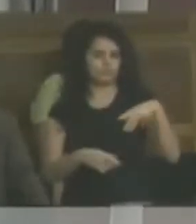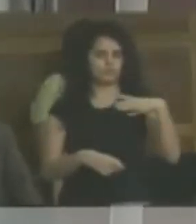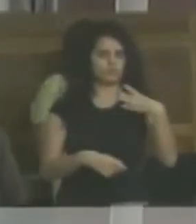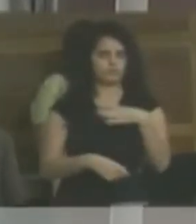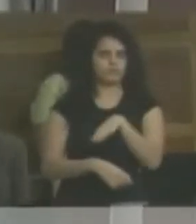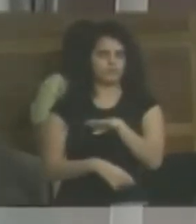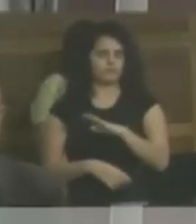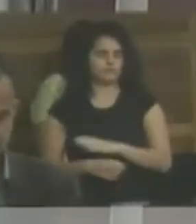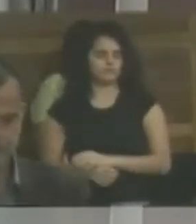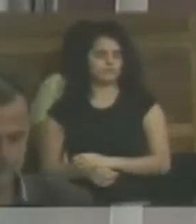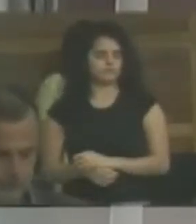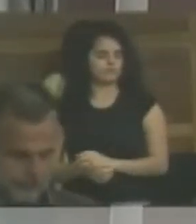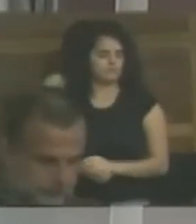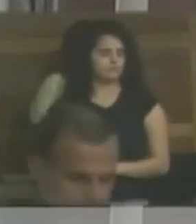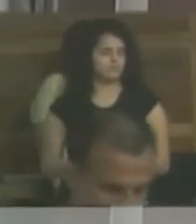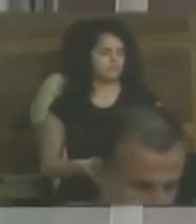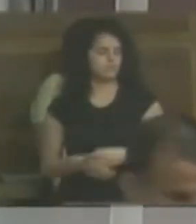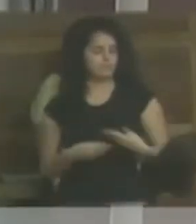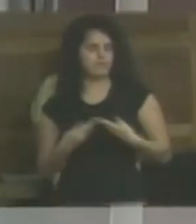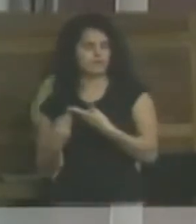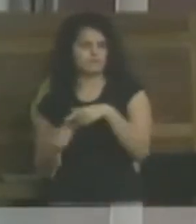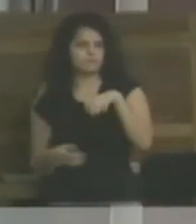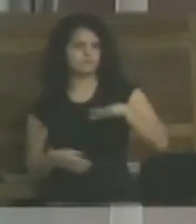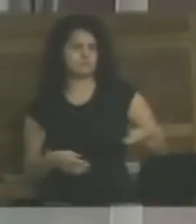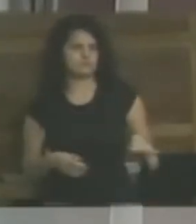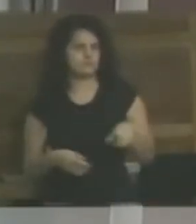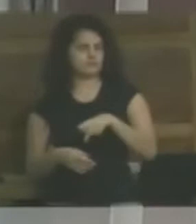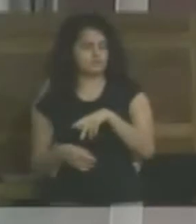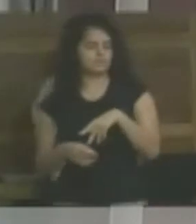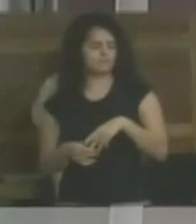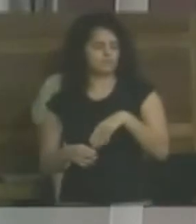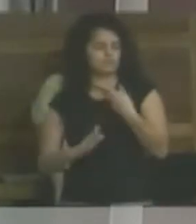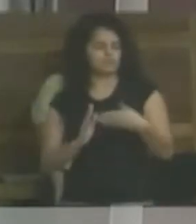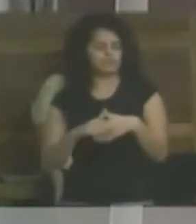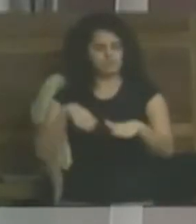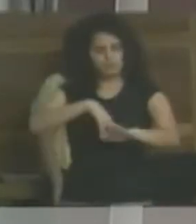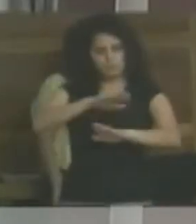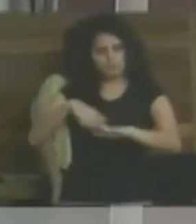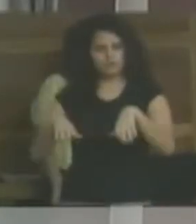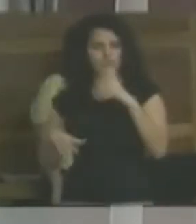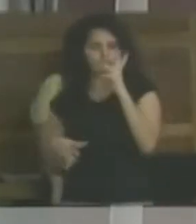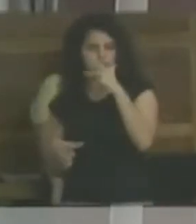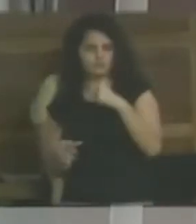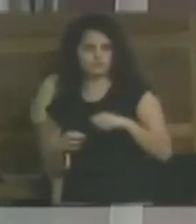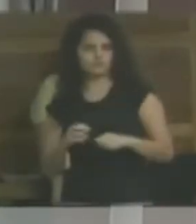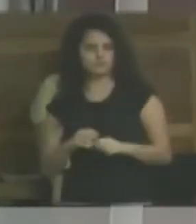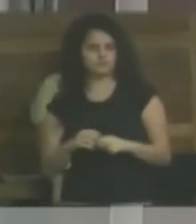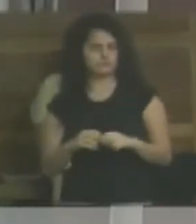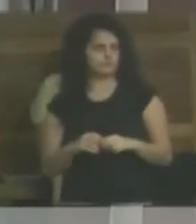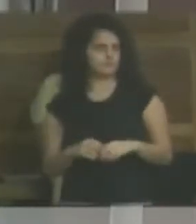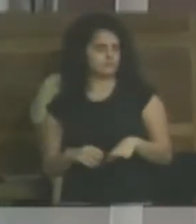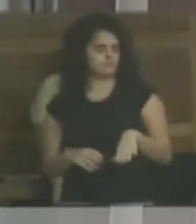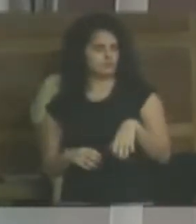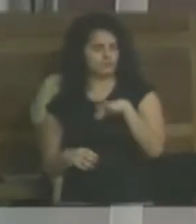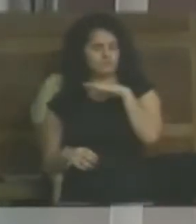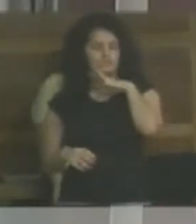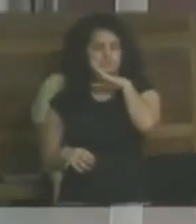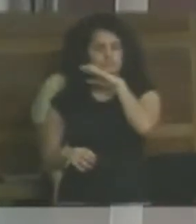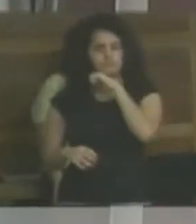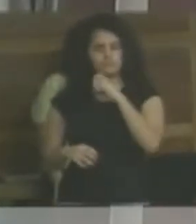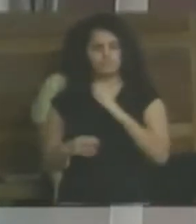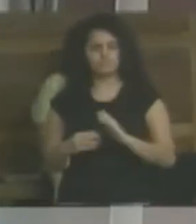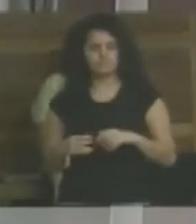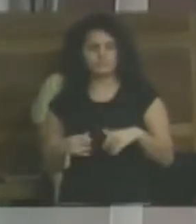e outra para a região central. Essas vans seriam todas decoradas, enfeitadinhas, pintadinhas, cheias de desenho de animaizinhos para animais e